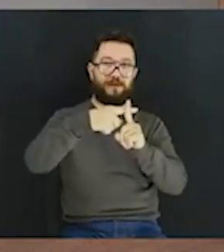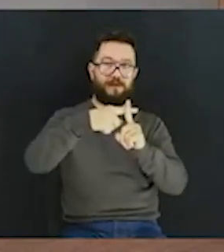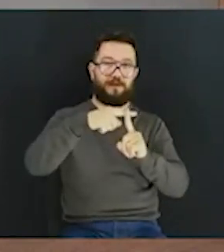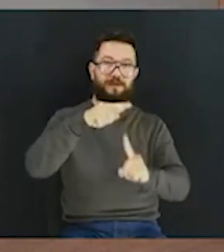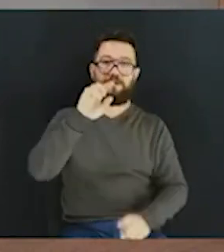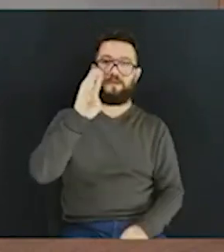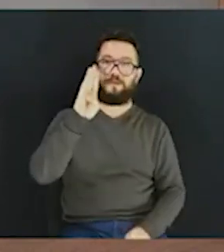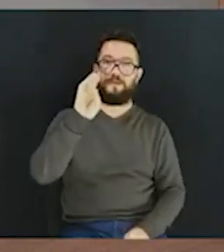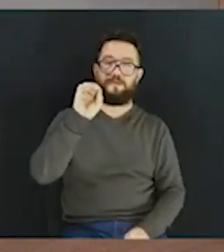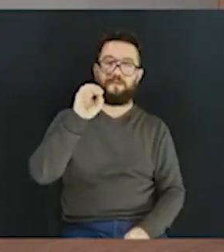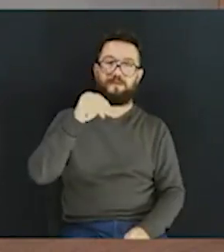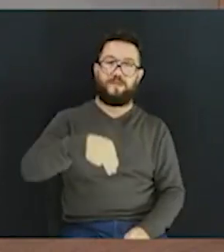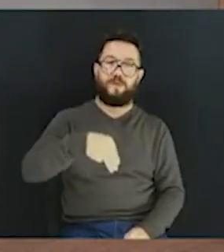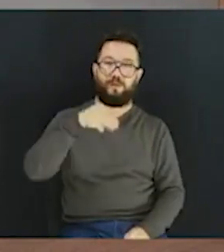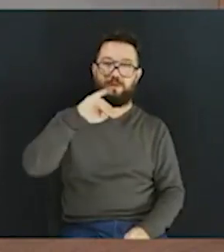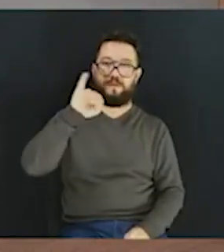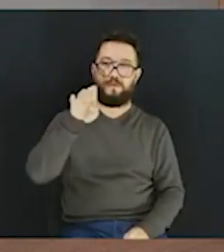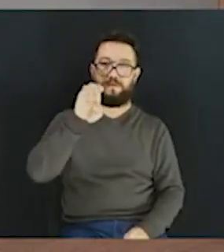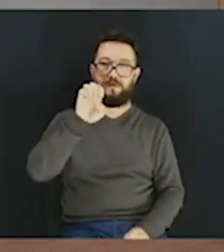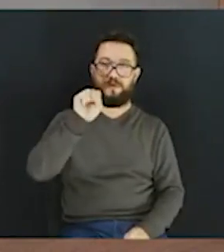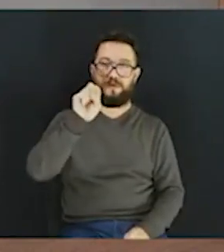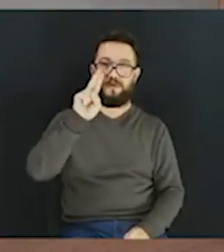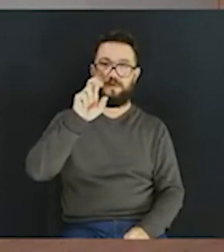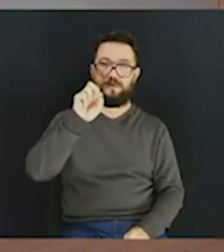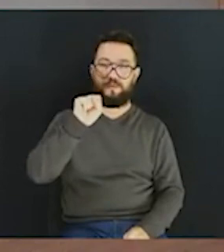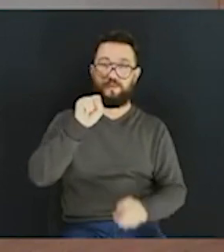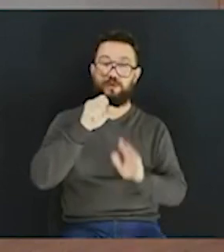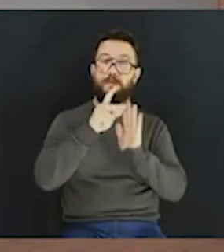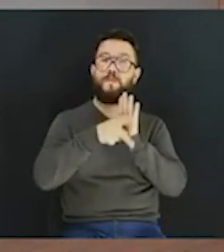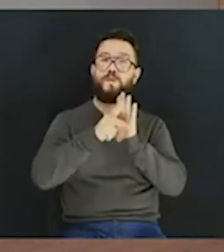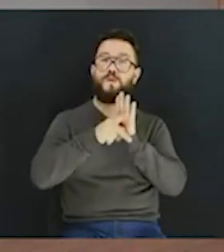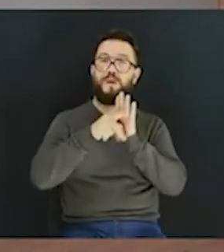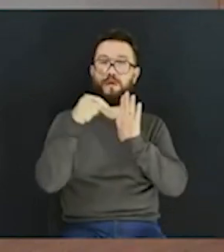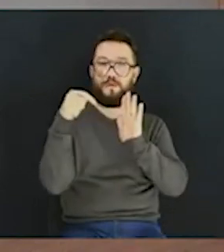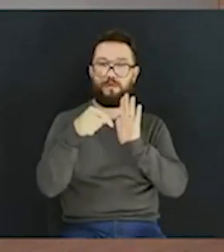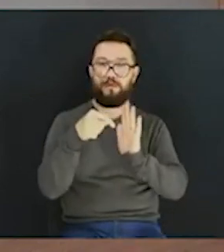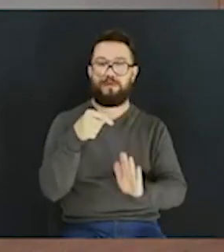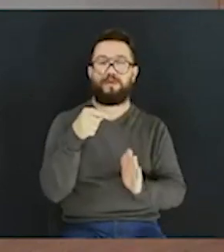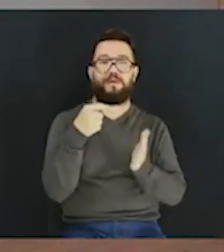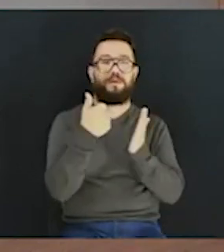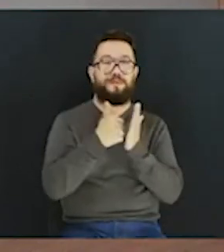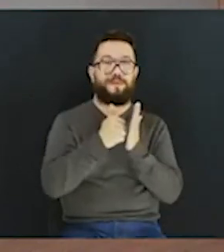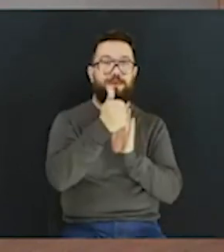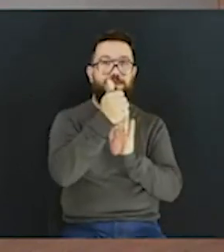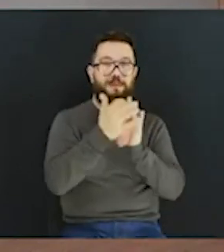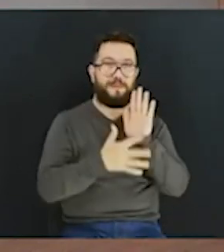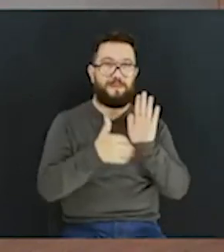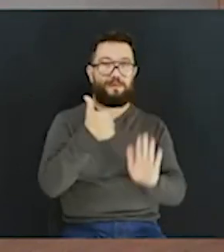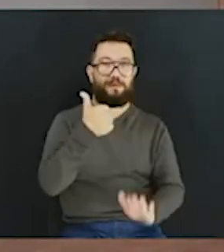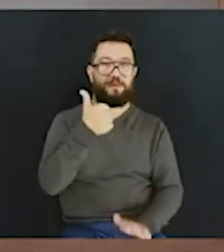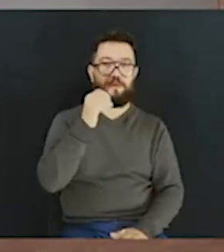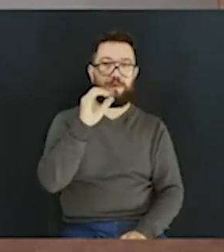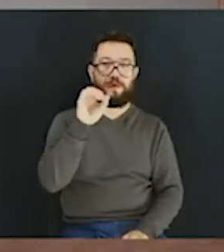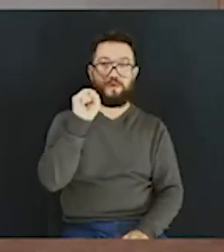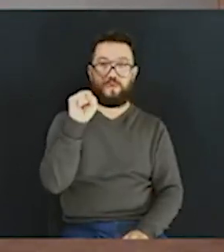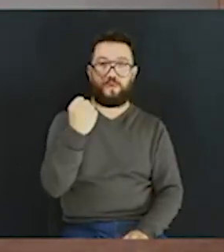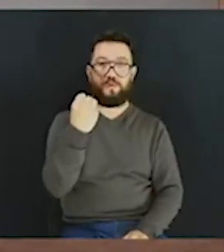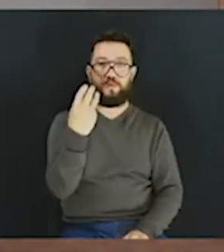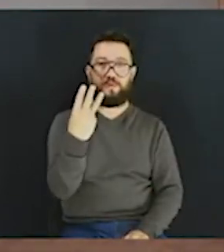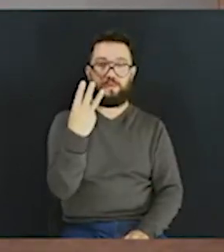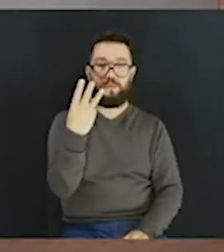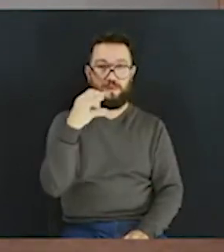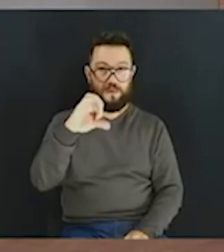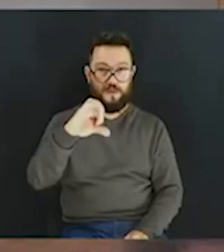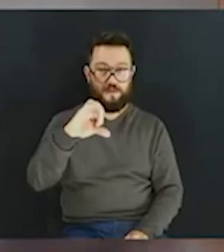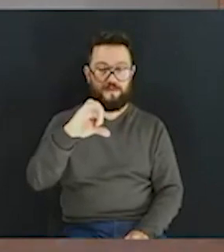na semana do dia 6 de agosto. Publicada a apresentação no Diário da Câmara, 10839, de 6 de 9 de 2022. Publicada a instrução, pareceres e emendas, Diário da